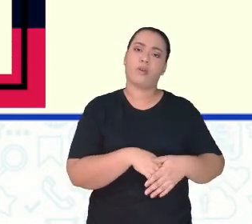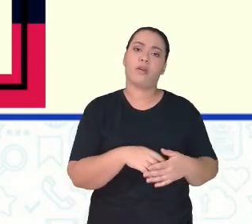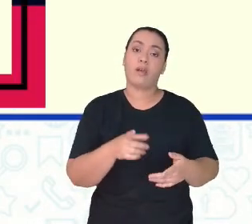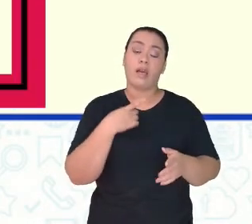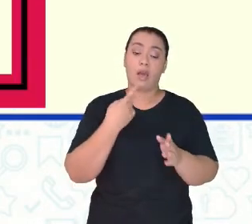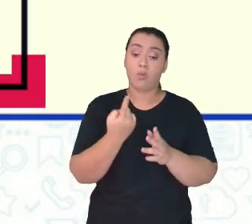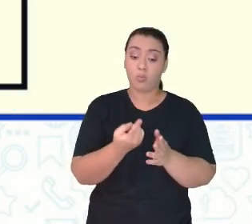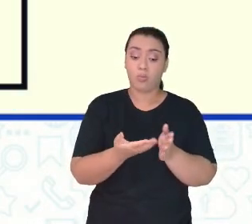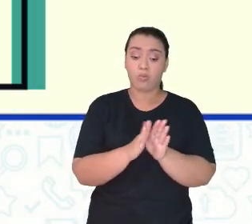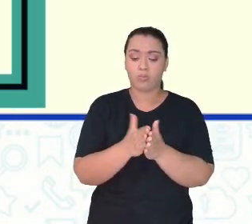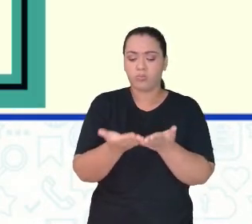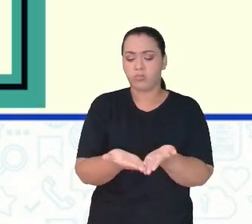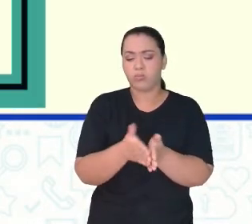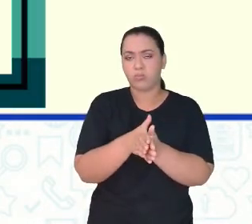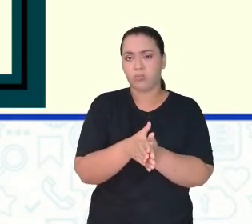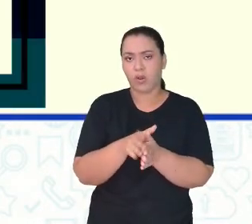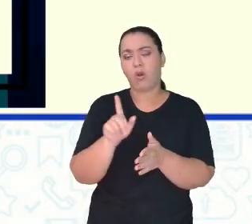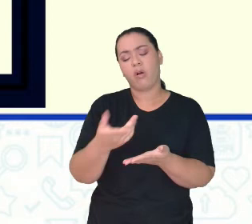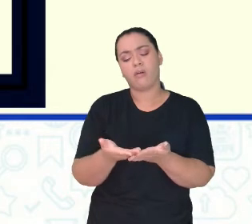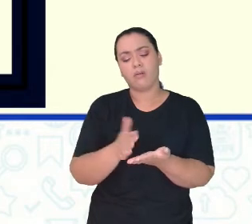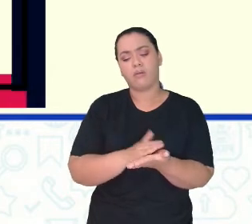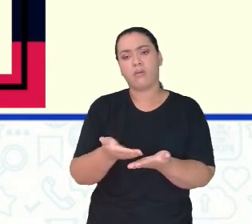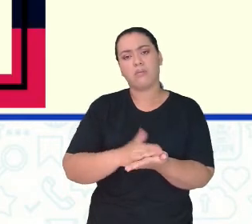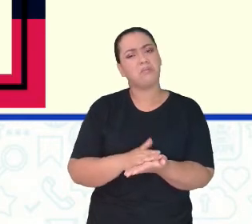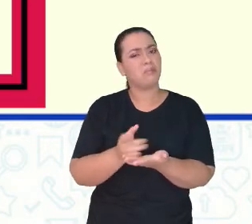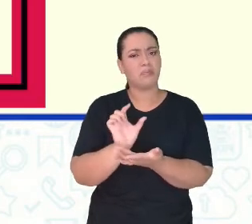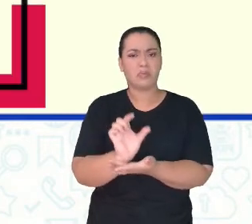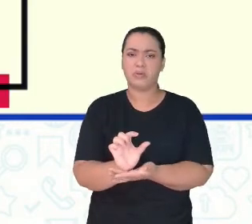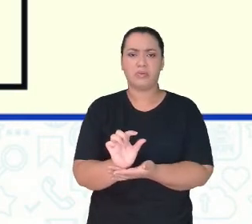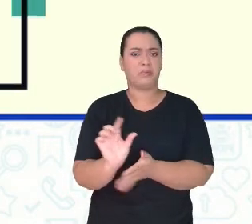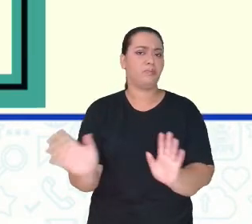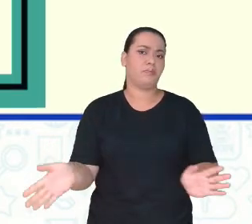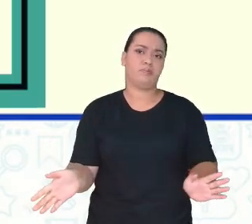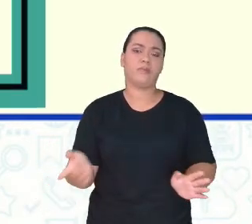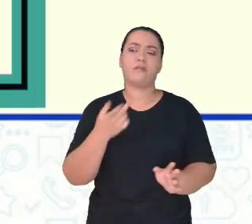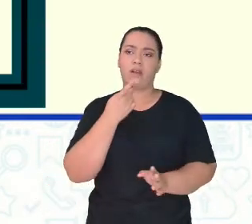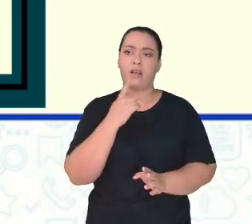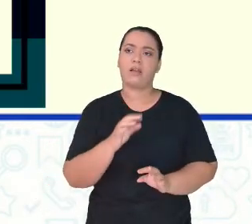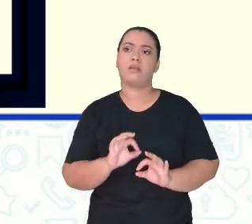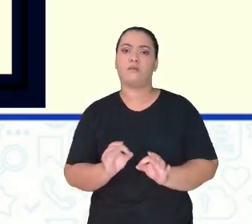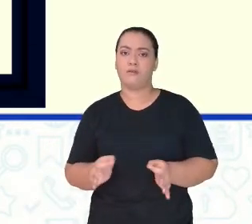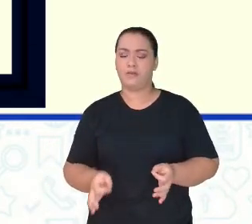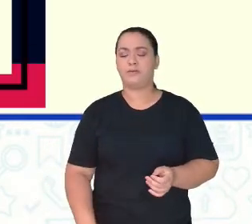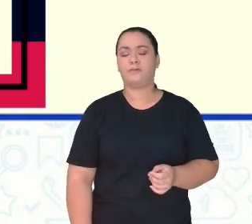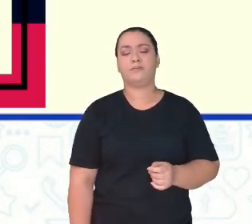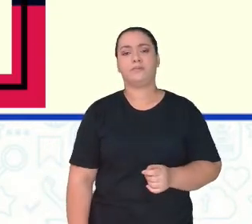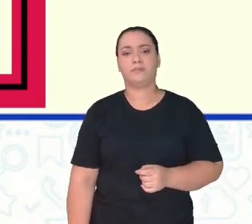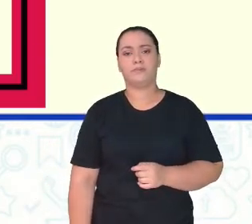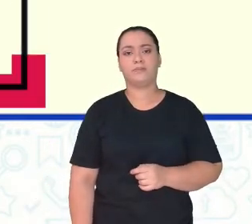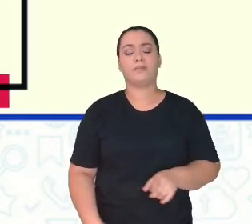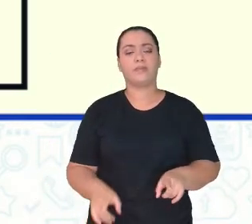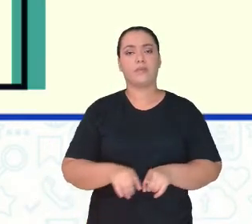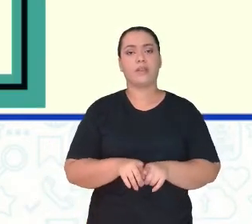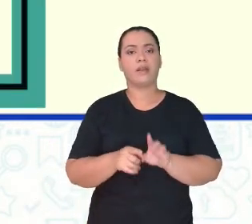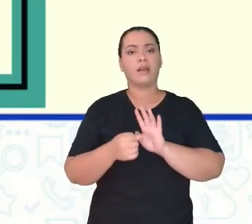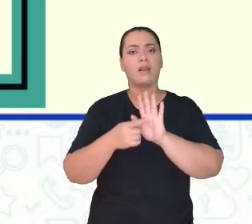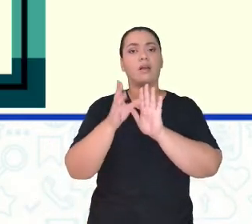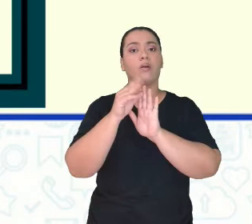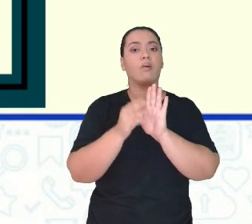mais dobras. Então, sabe aquela coisinha que a gente faz assim, ó, tic, tic, tic, tic, dobra? Pronto. E que apresenta